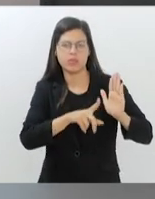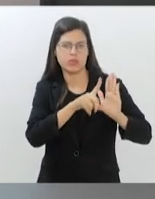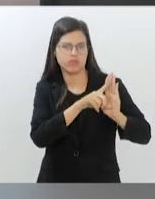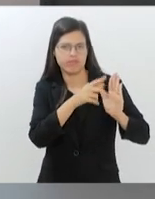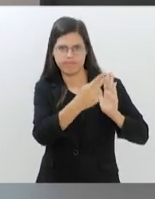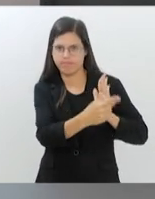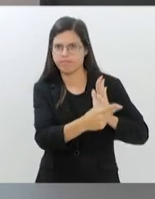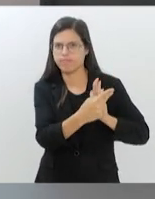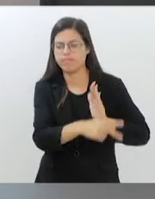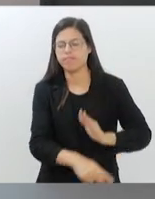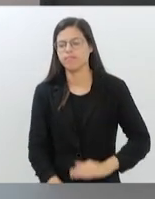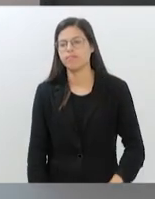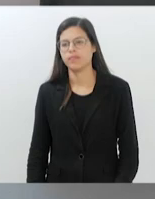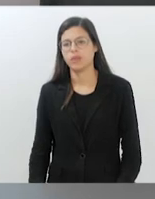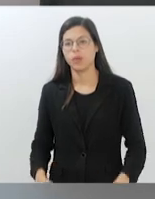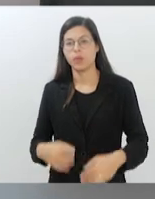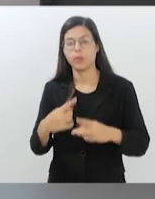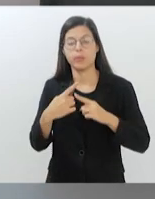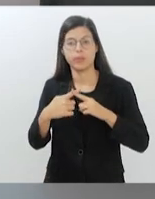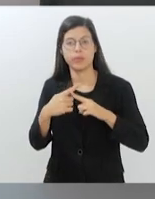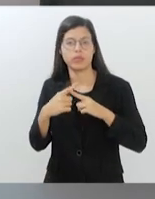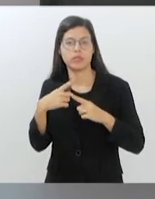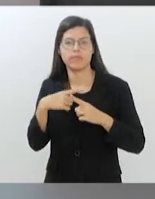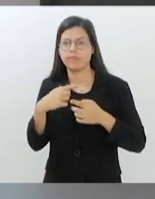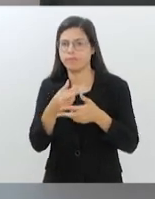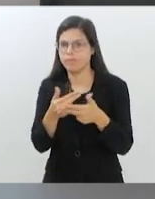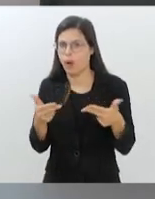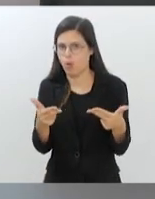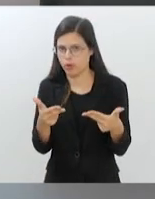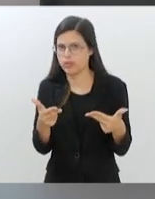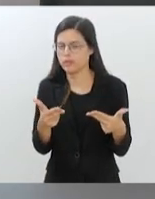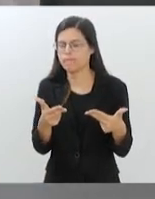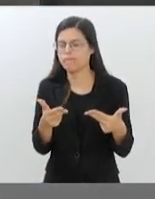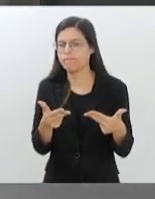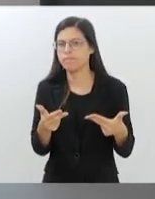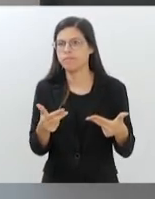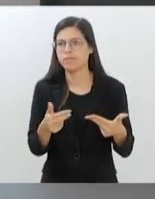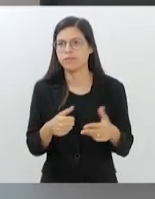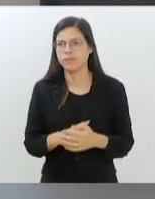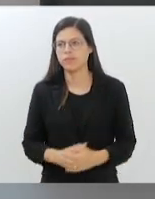uma questão específica